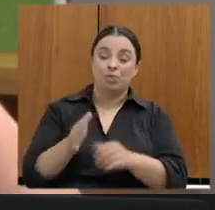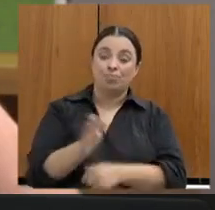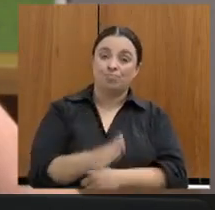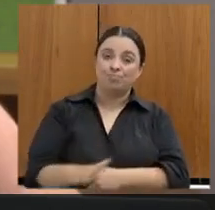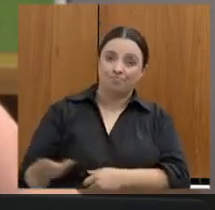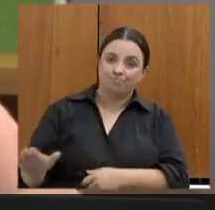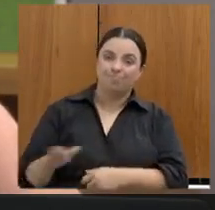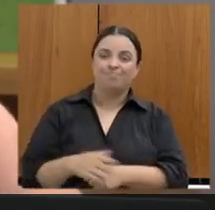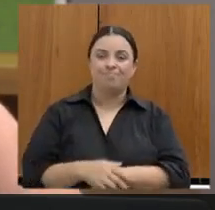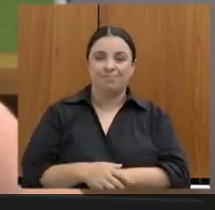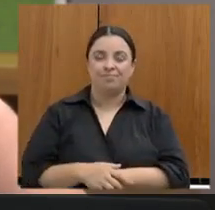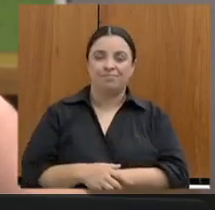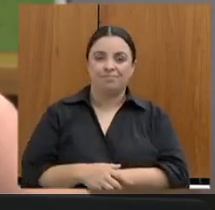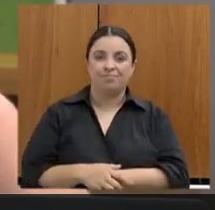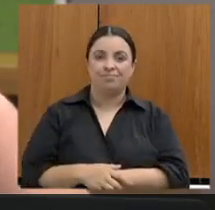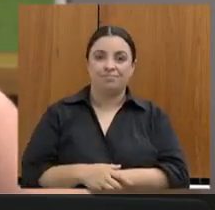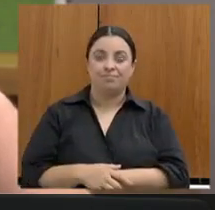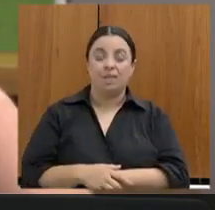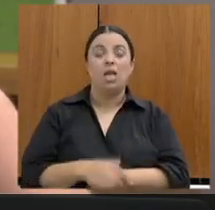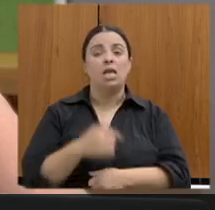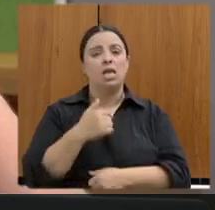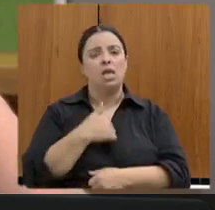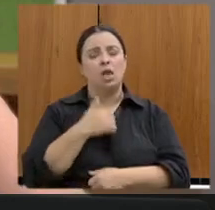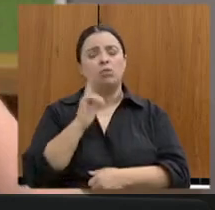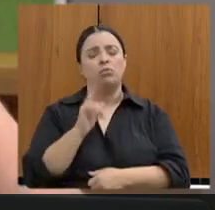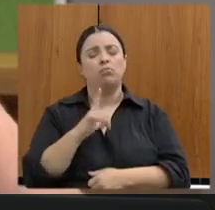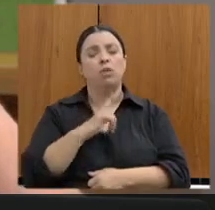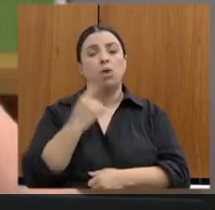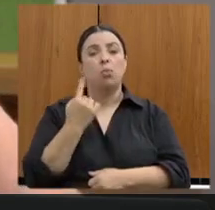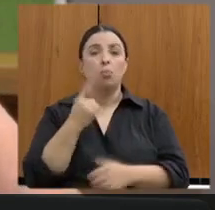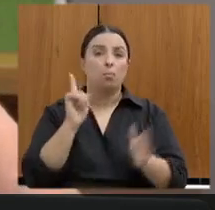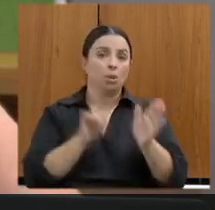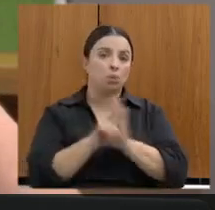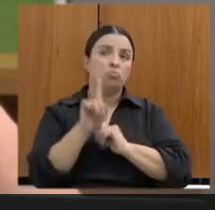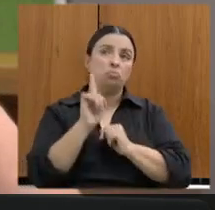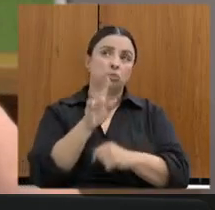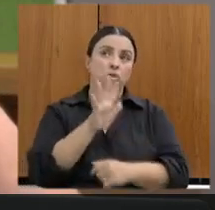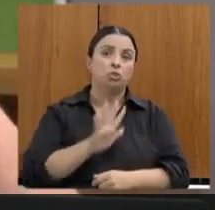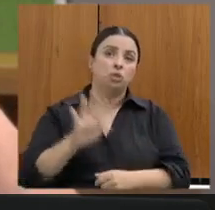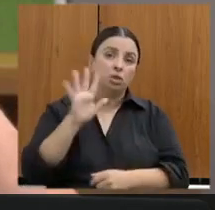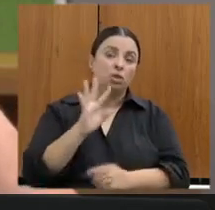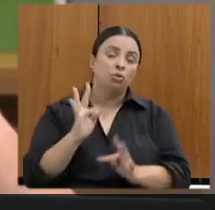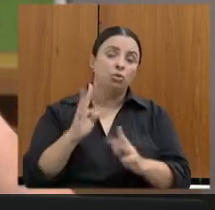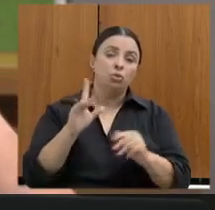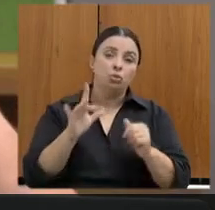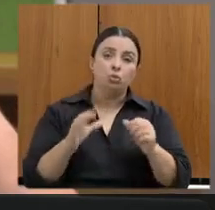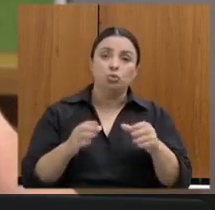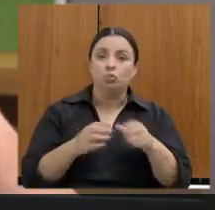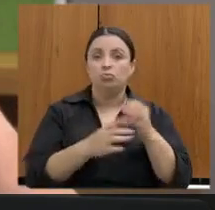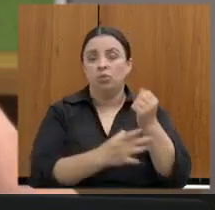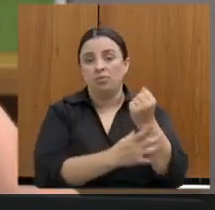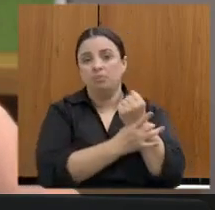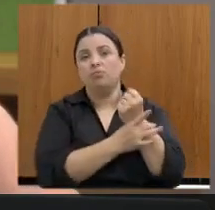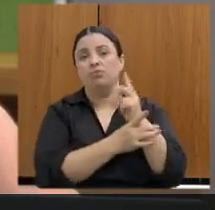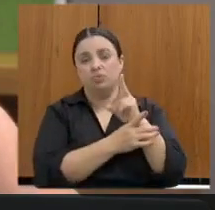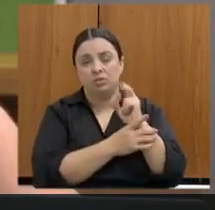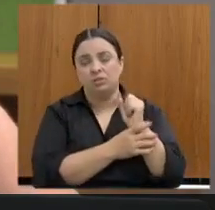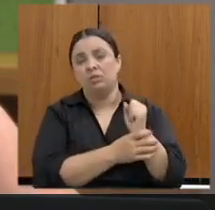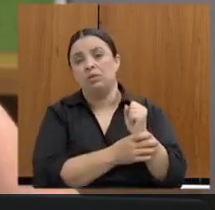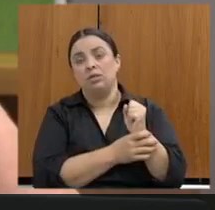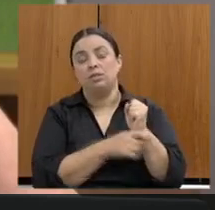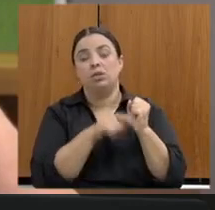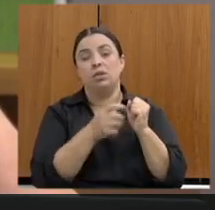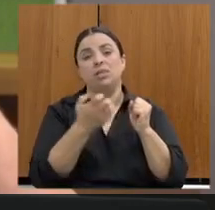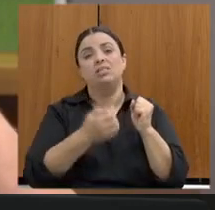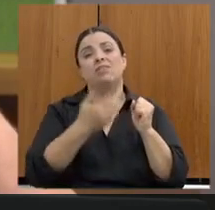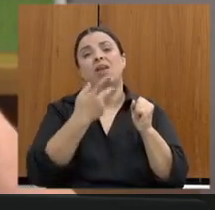o meu questionamento é um questionamento geral né de todas as forças de segurança Eu gostaria que você falasse um pouco